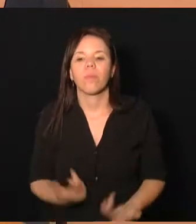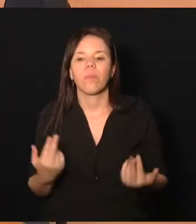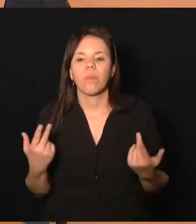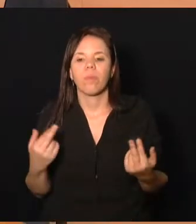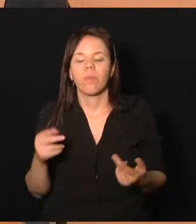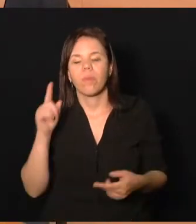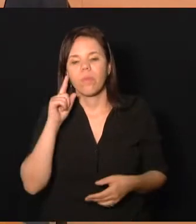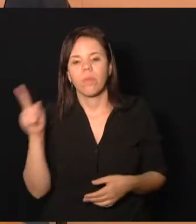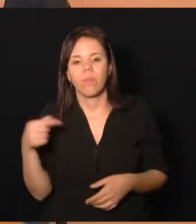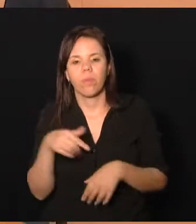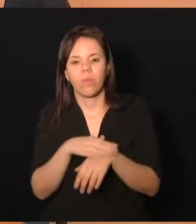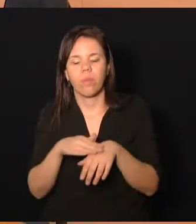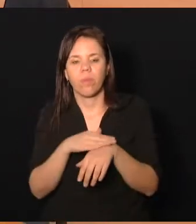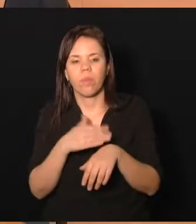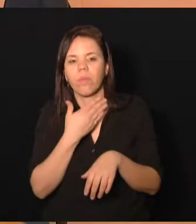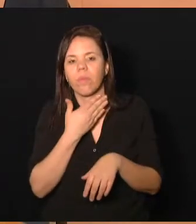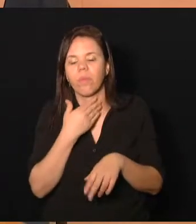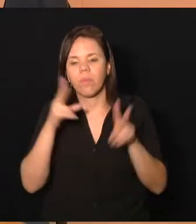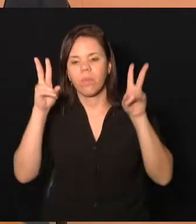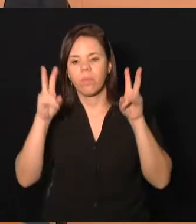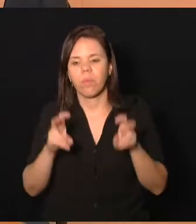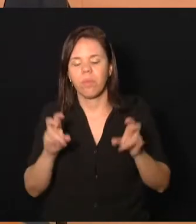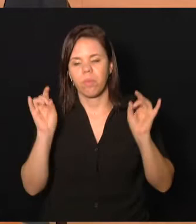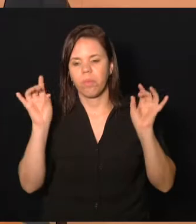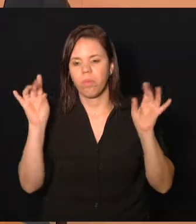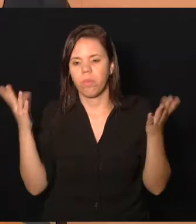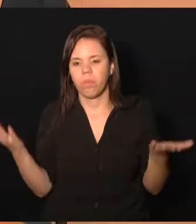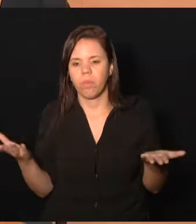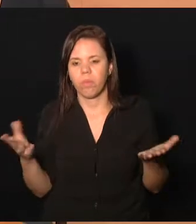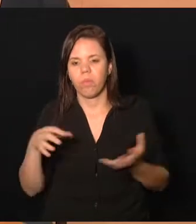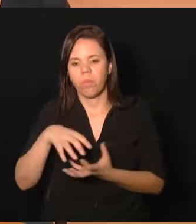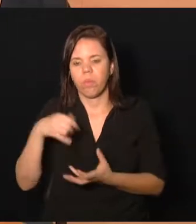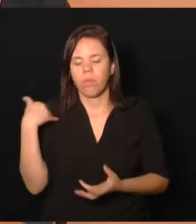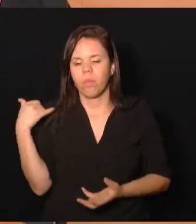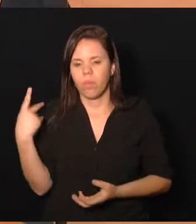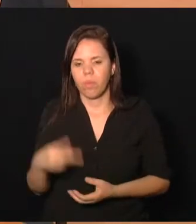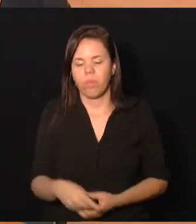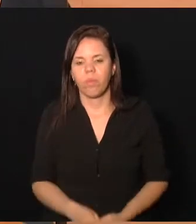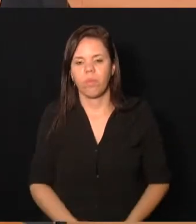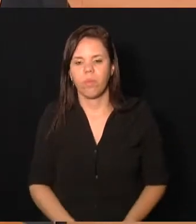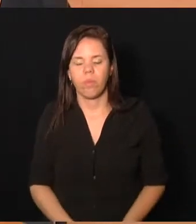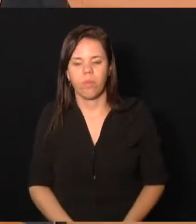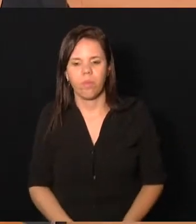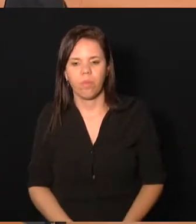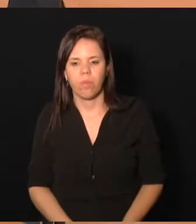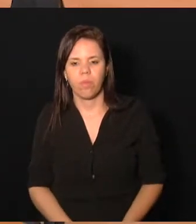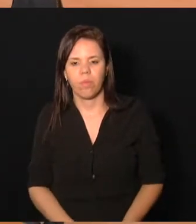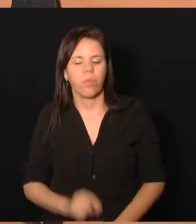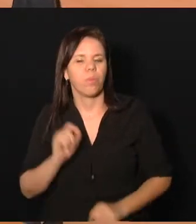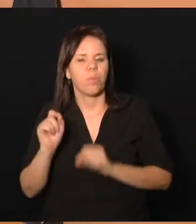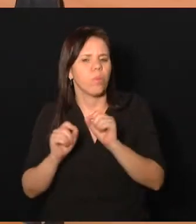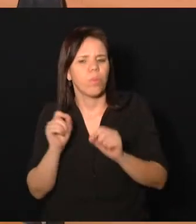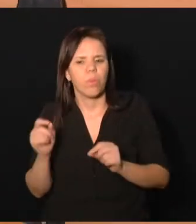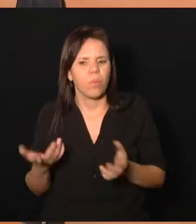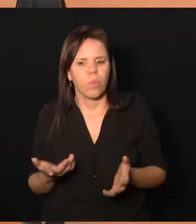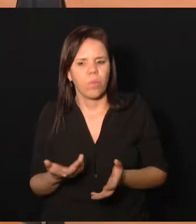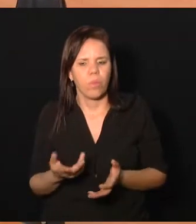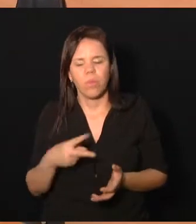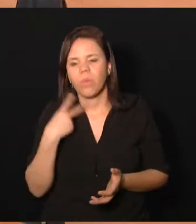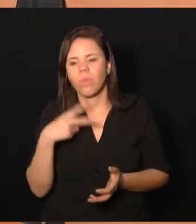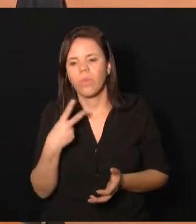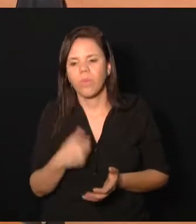para conversar sobre esse tema tão relevante que é o idoso em sua essência. O que,